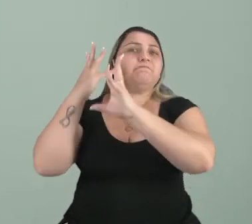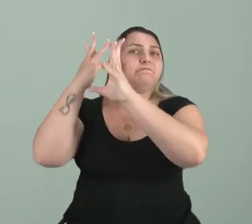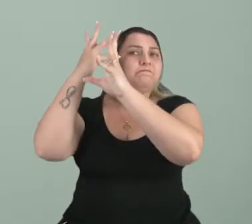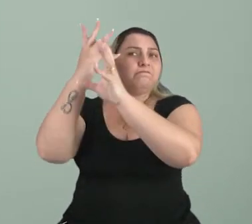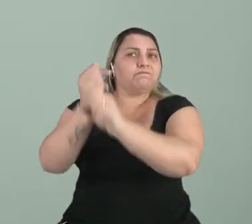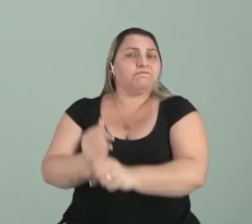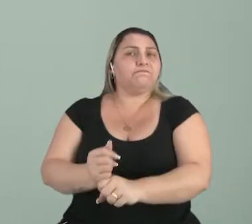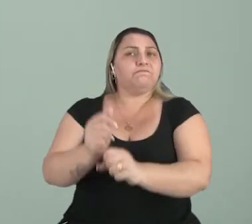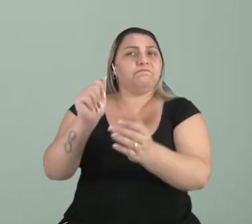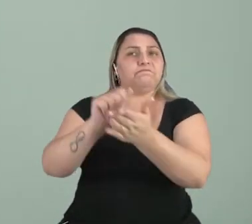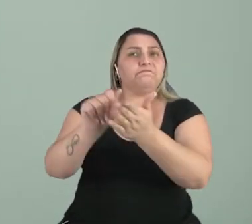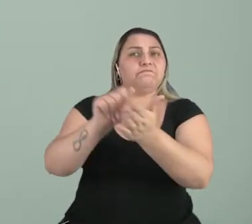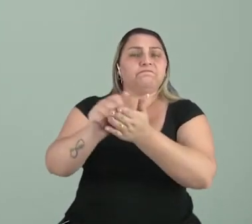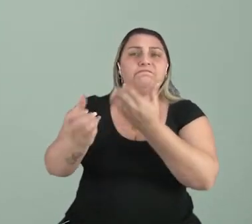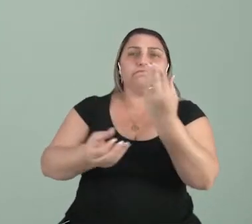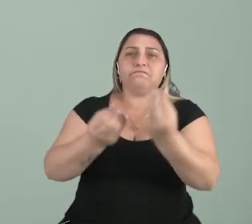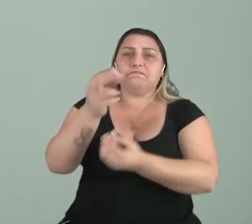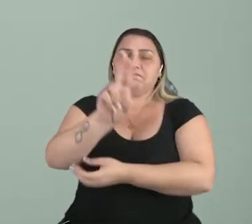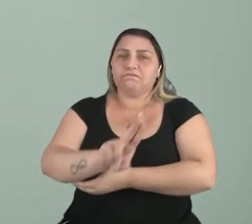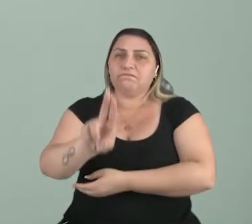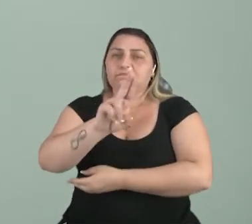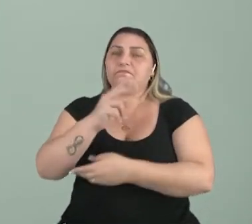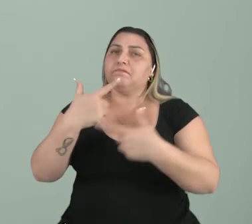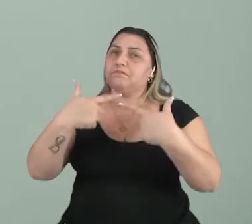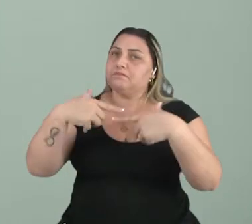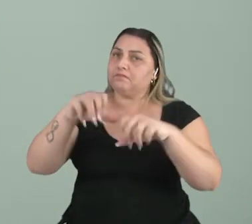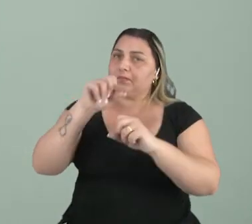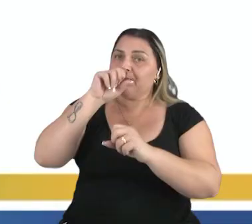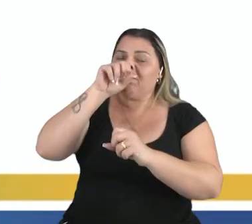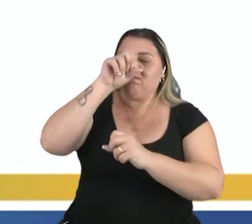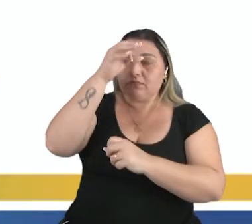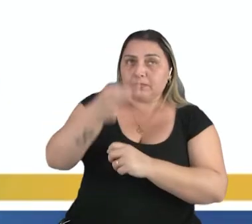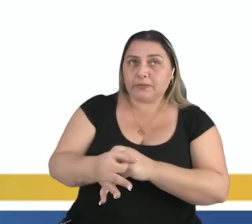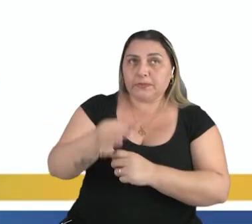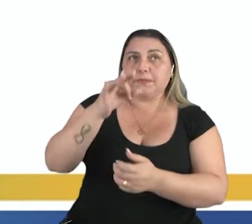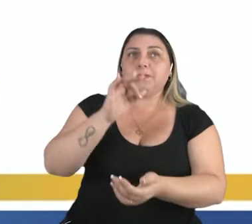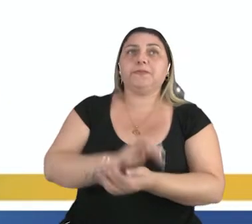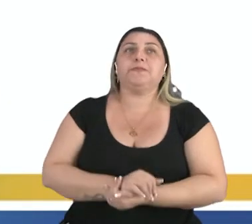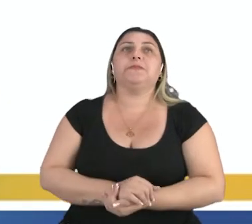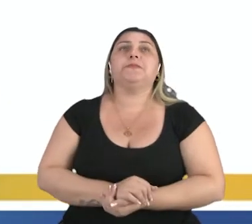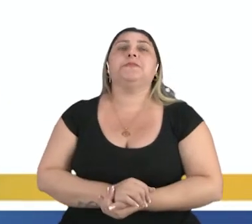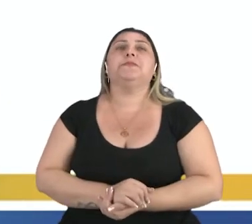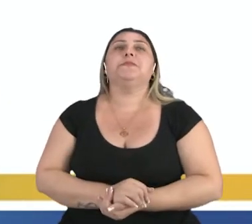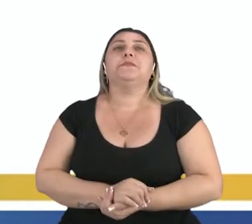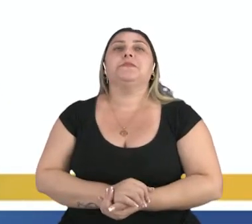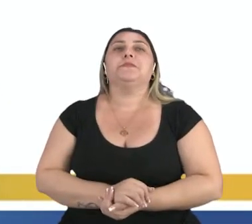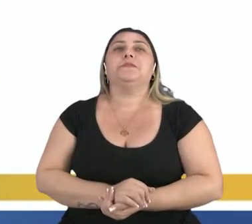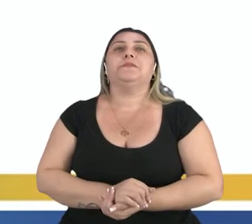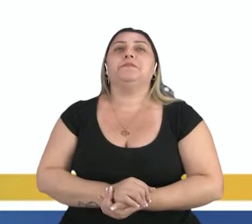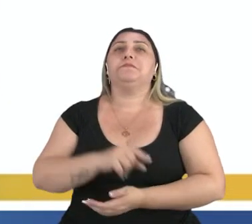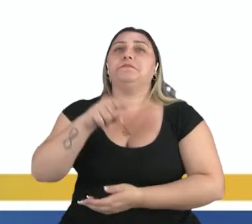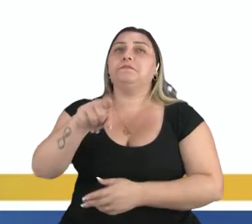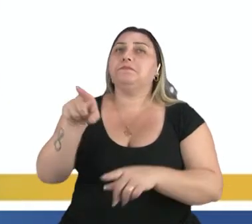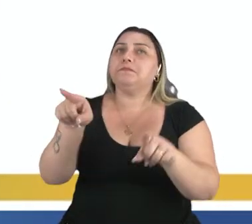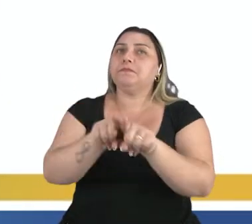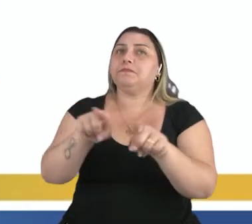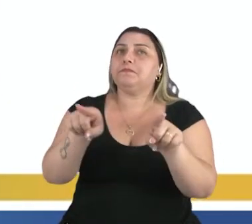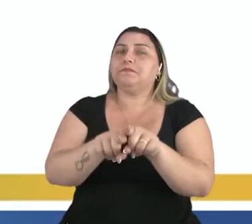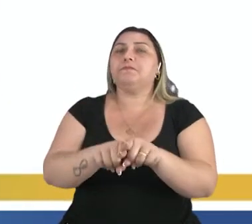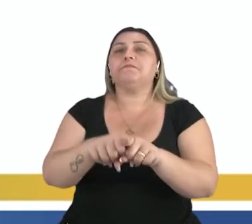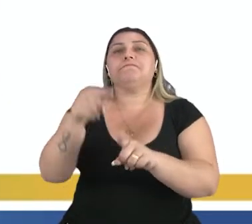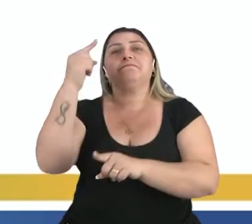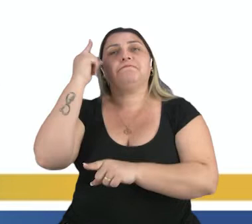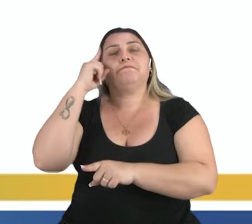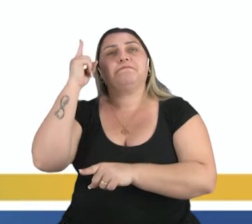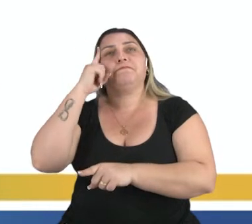revisão ortográfica, se você utilizou a linguagem adequada, né? Você também tem